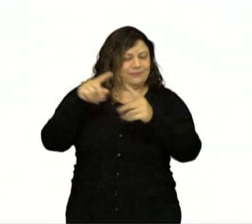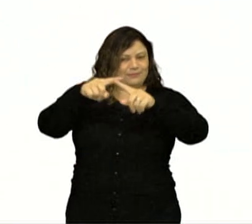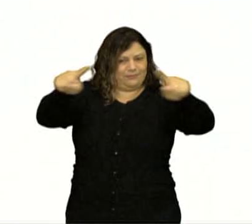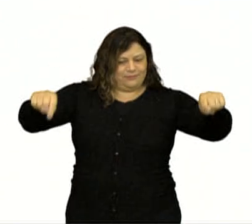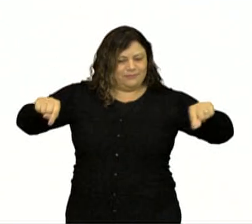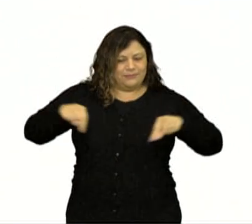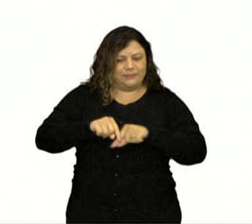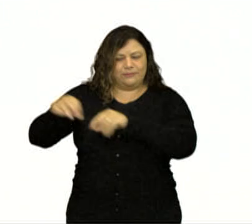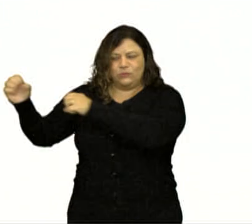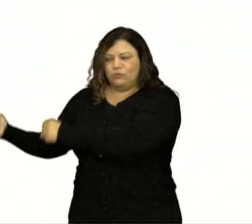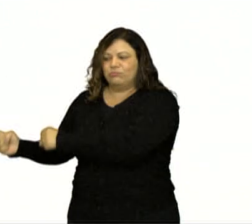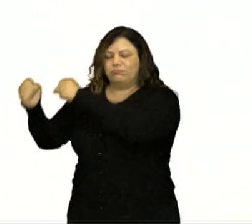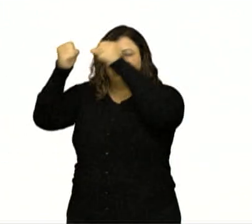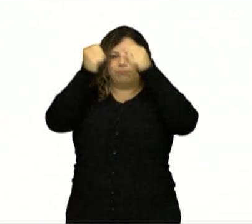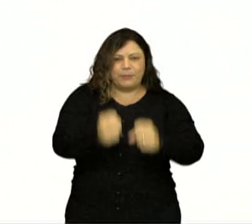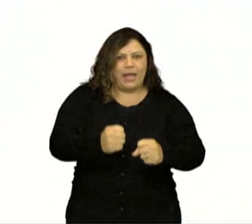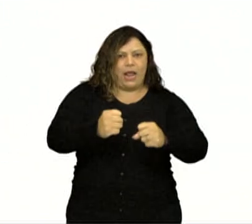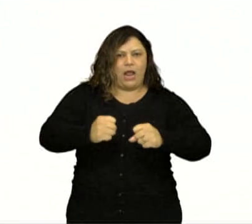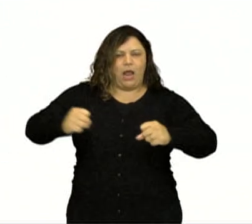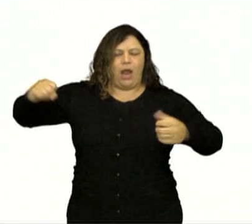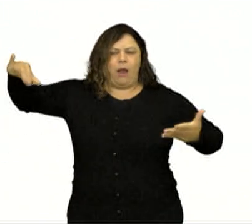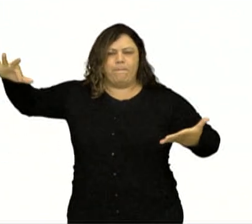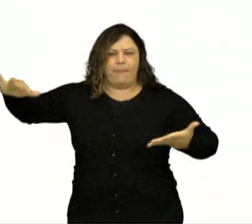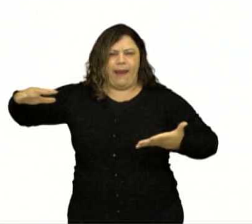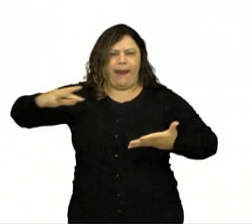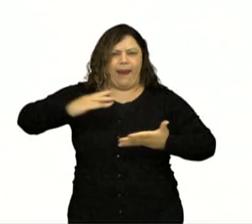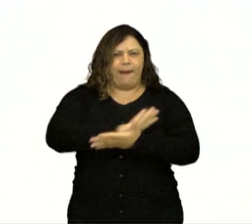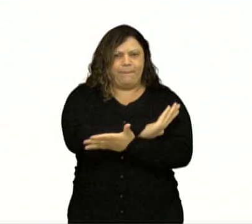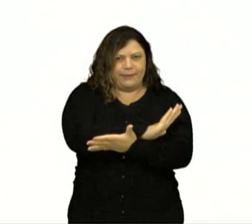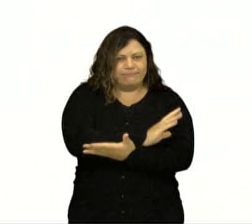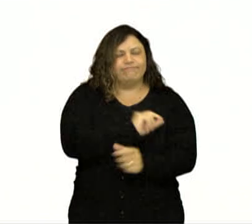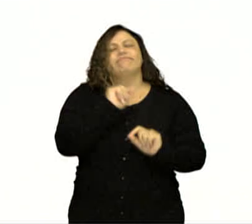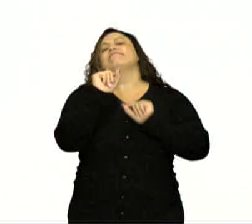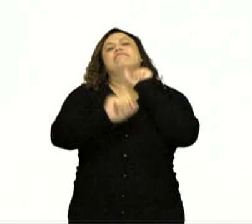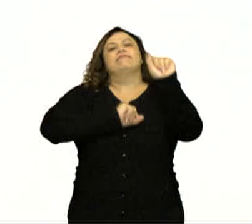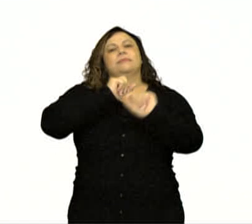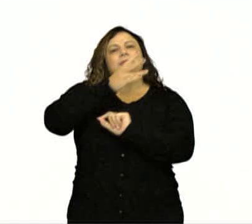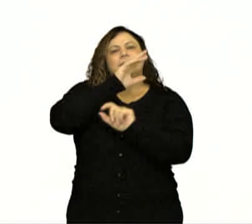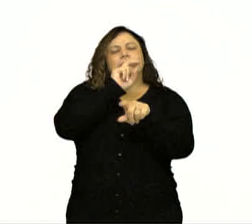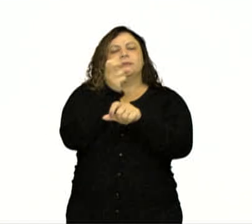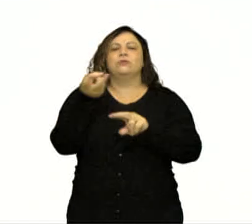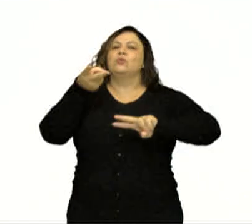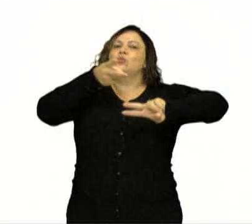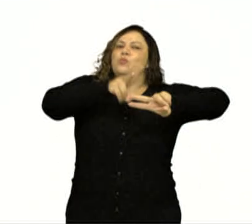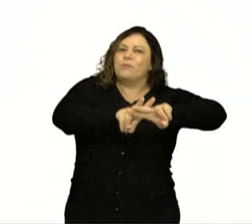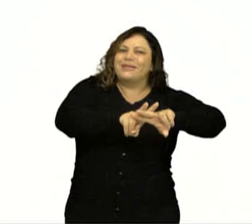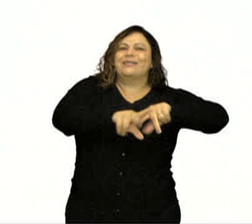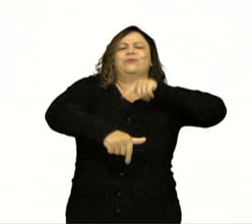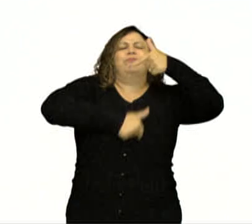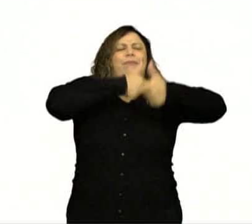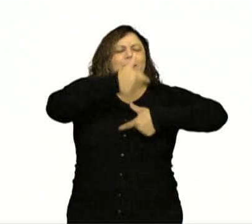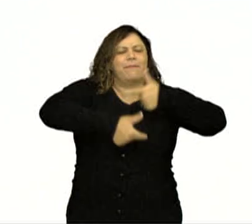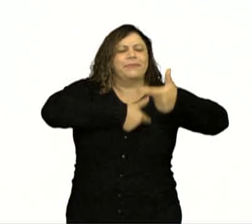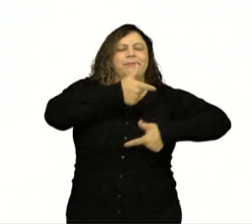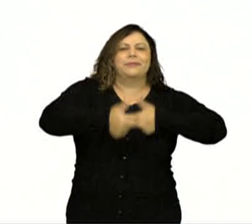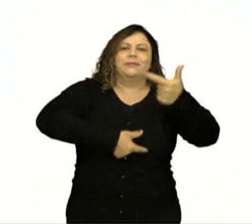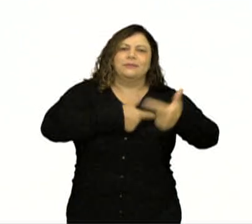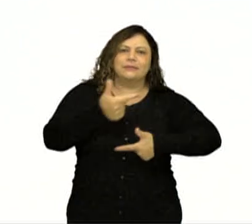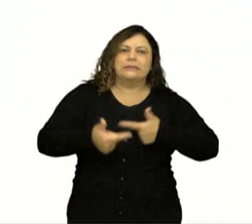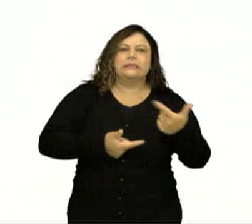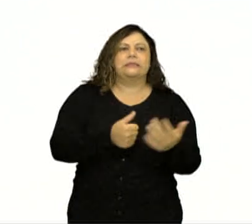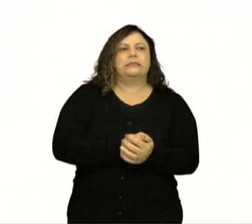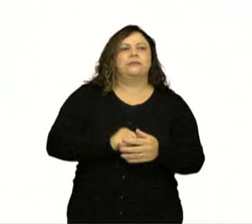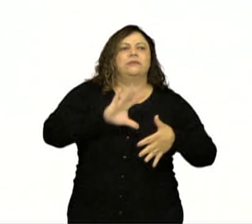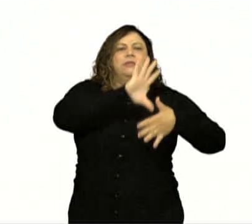trabalhos forçados, campos de concentração, onde os presos deveriam trabalhar. Nesse mapa do seu lado direito, todos